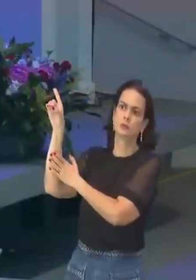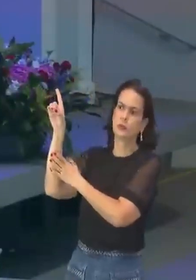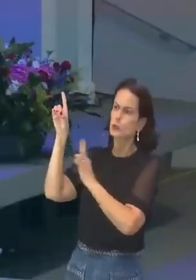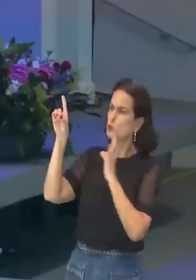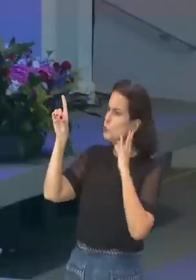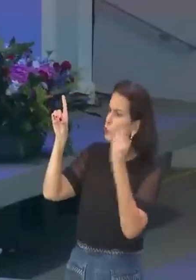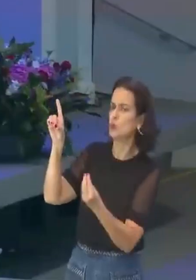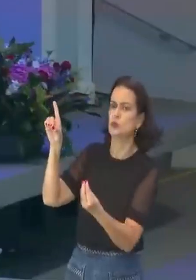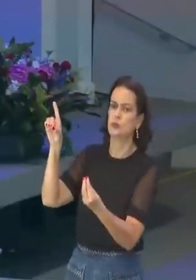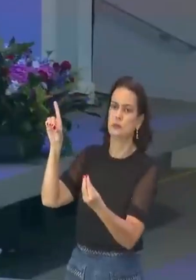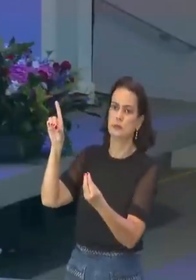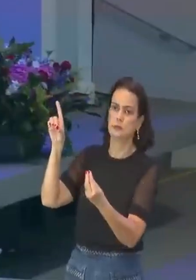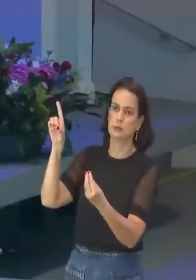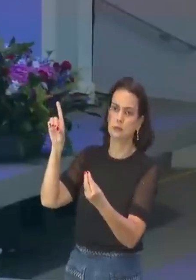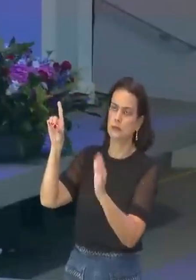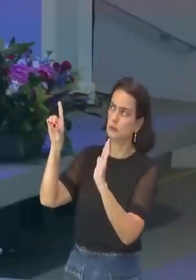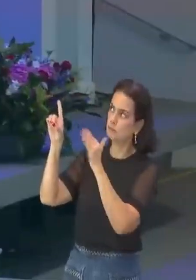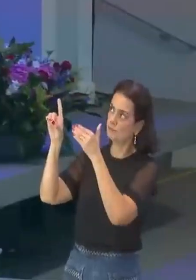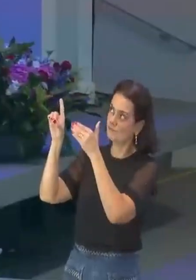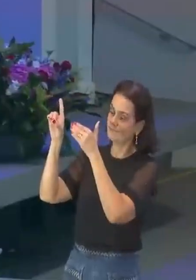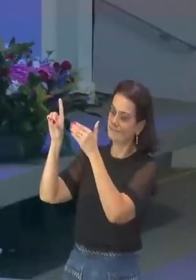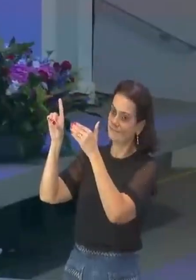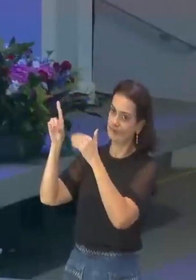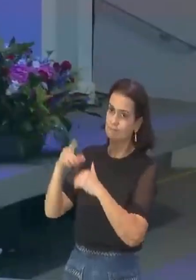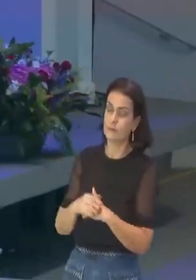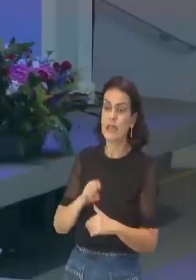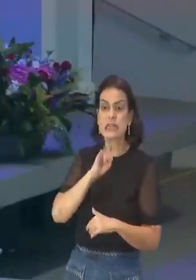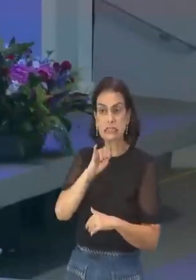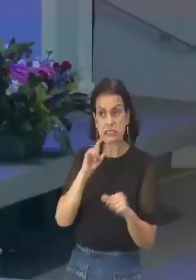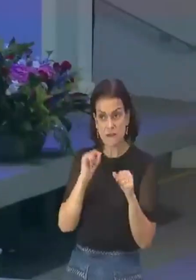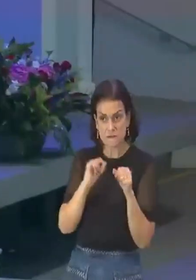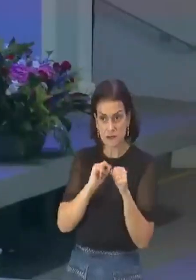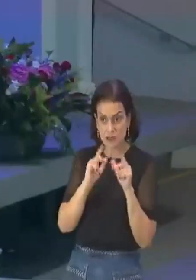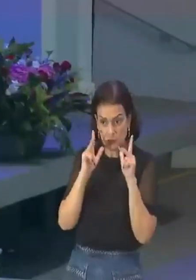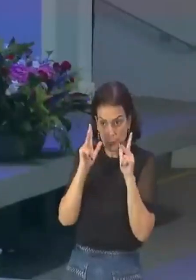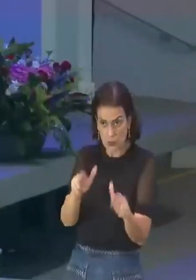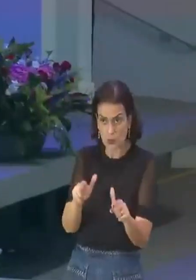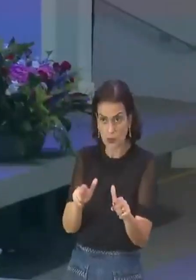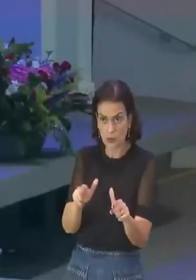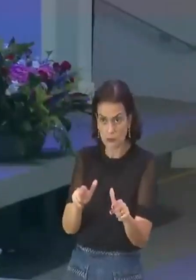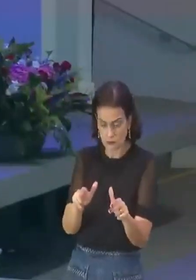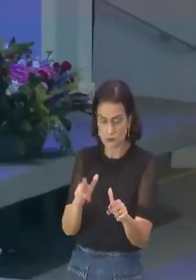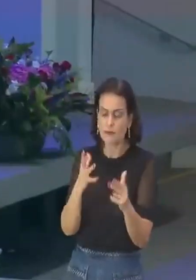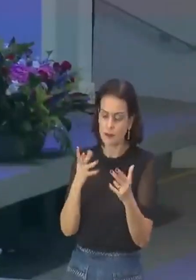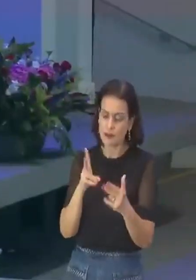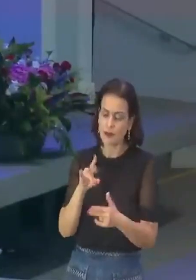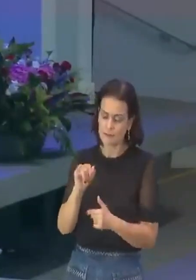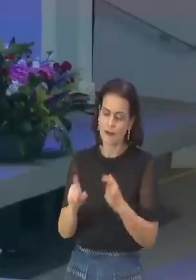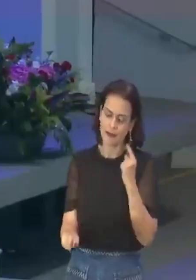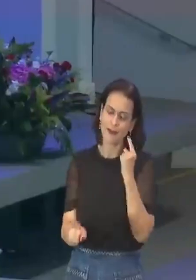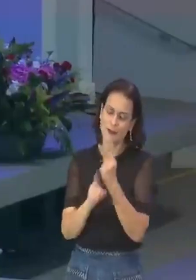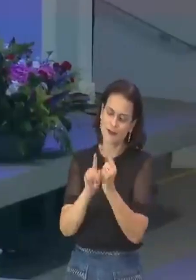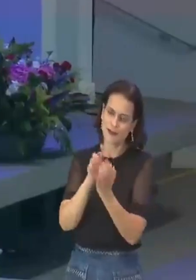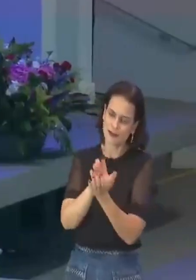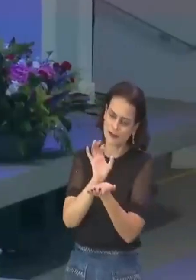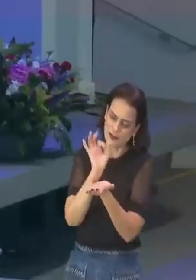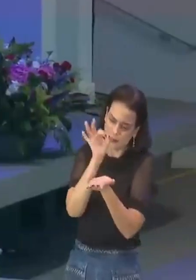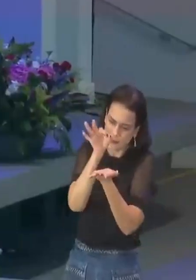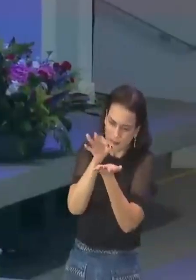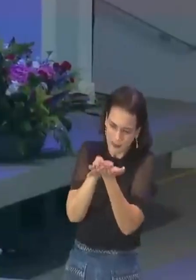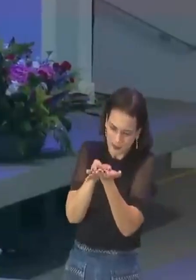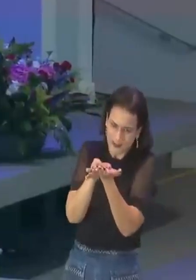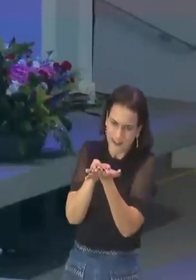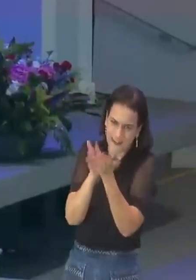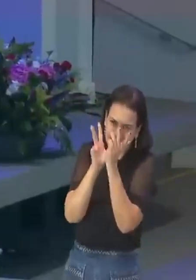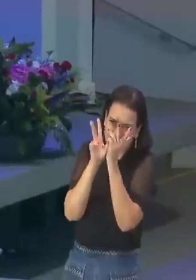temos em Deus. Se fizermos isso, vamos encontrar uma pérola de